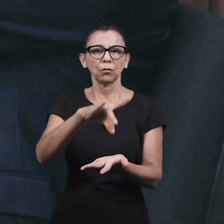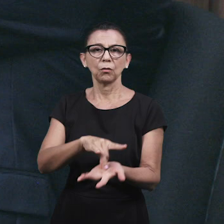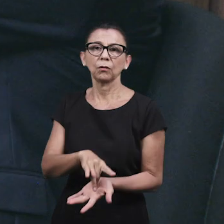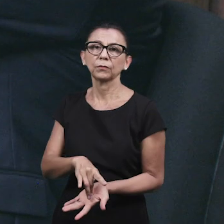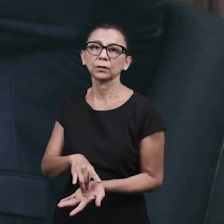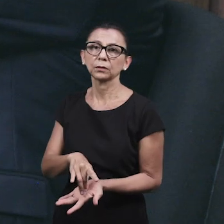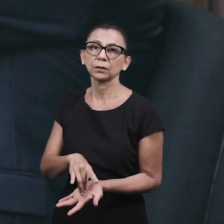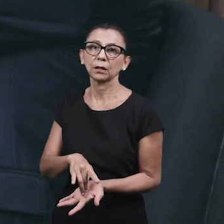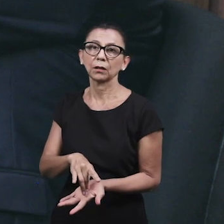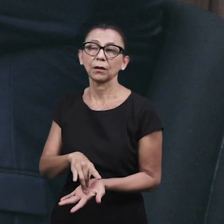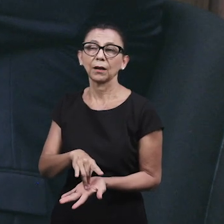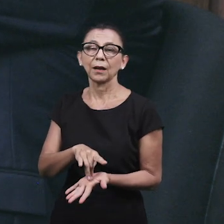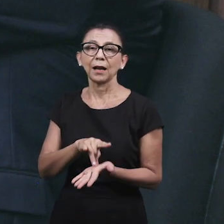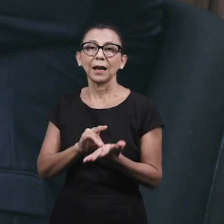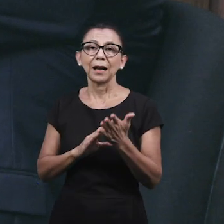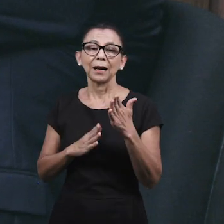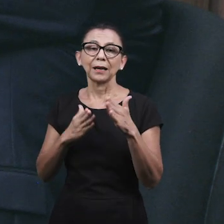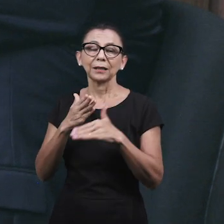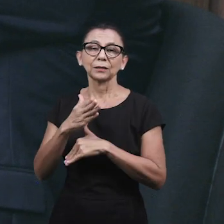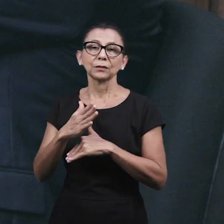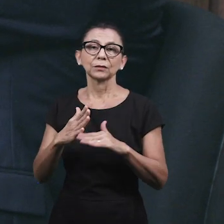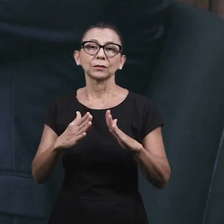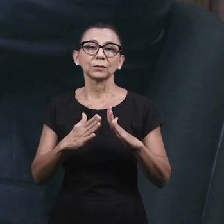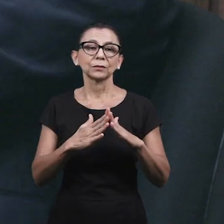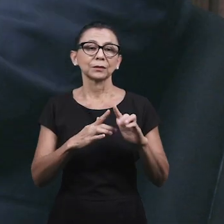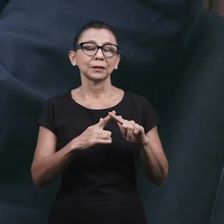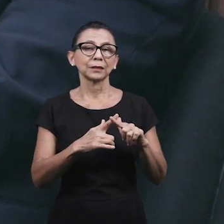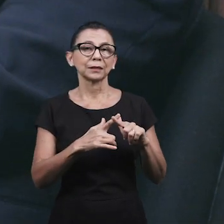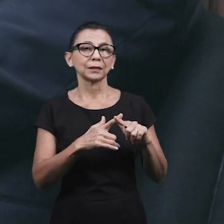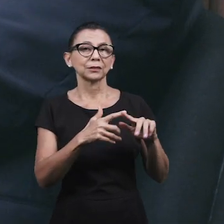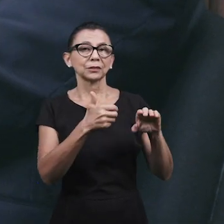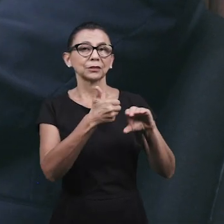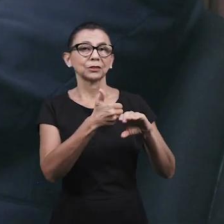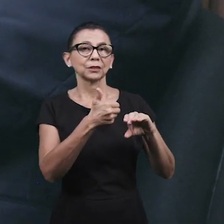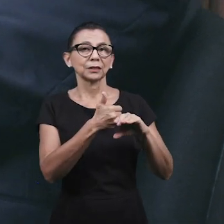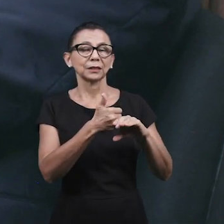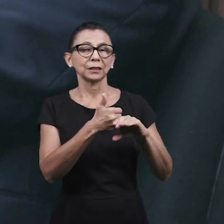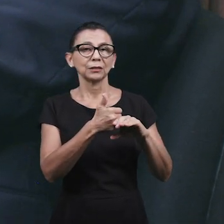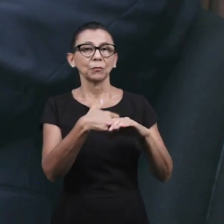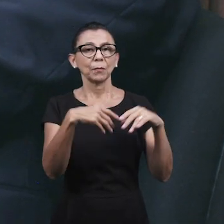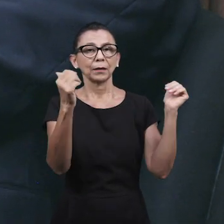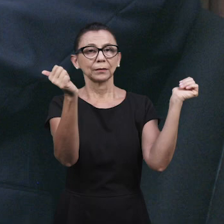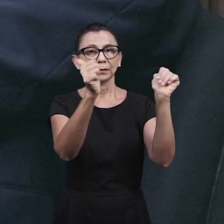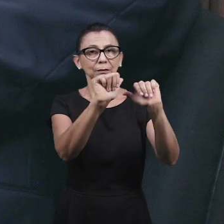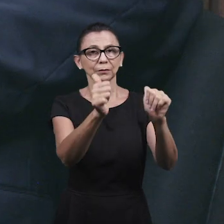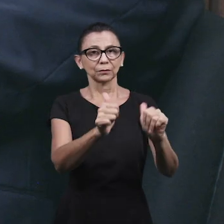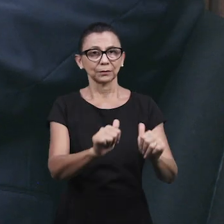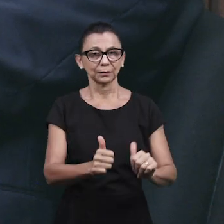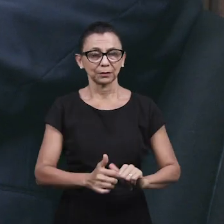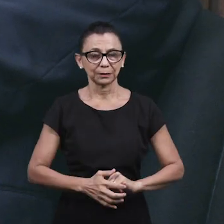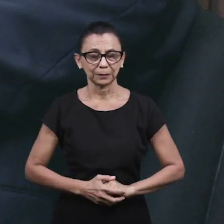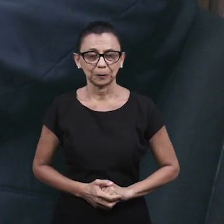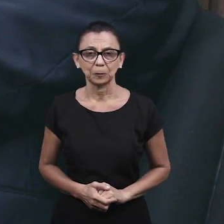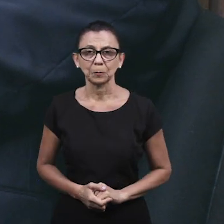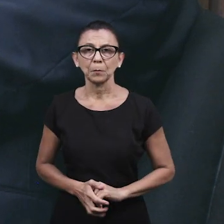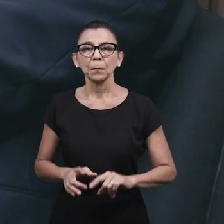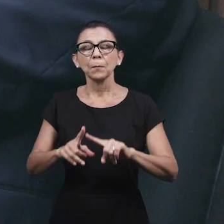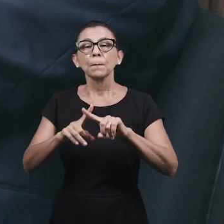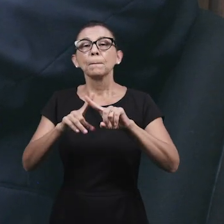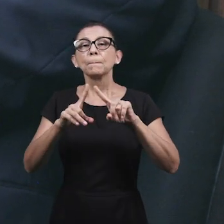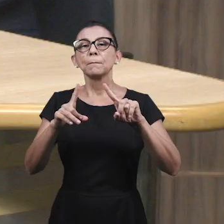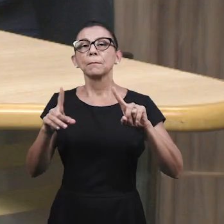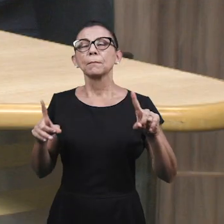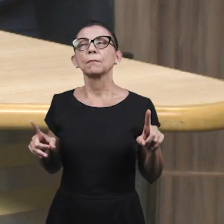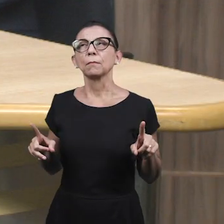paganismo já estava dentro, minou. Mas o paganismo grego, o paganismo,